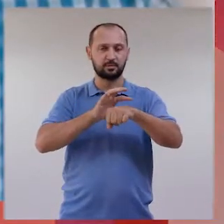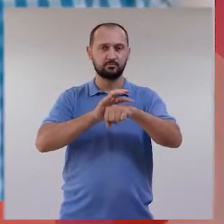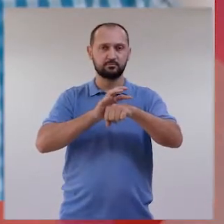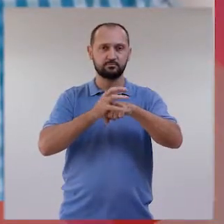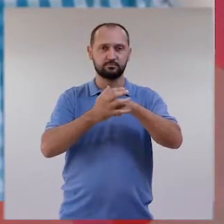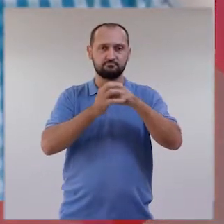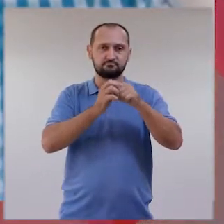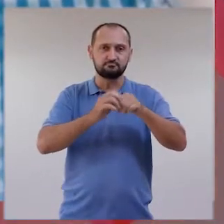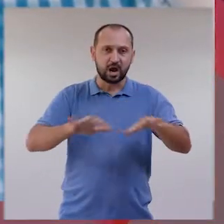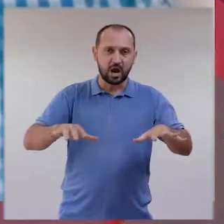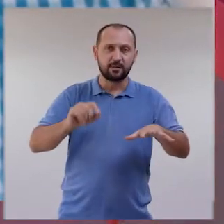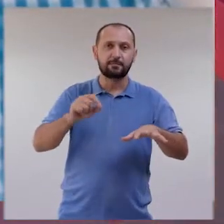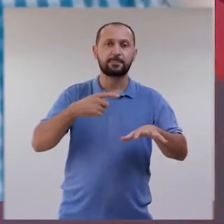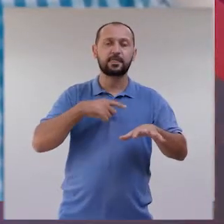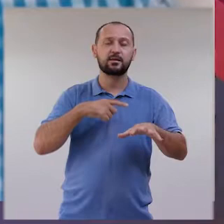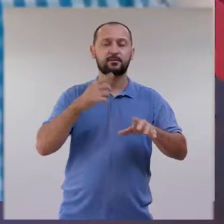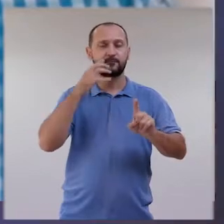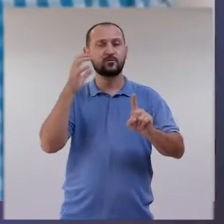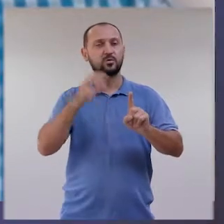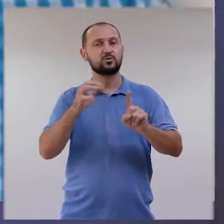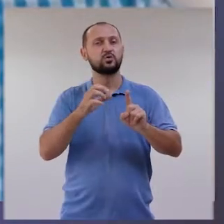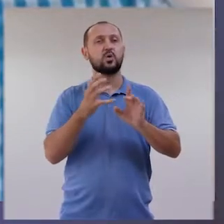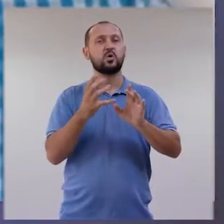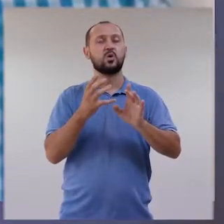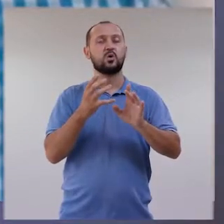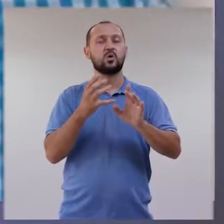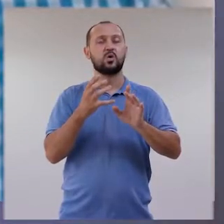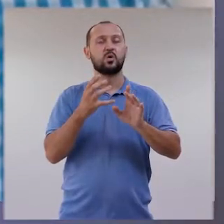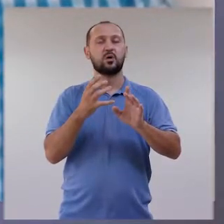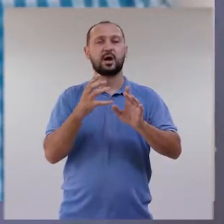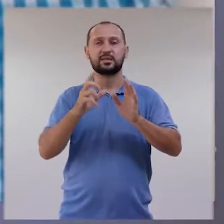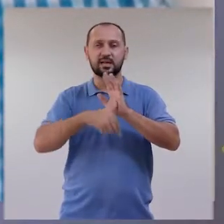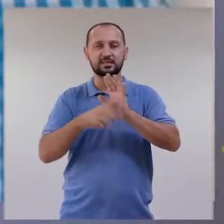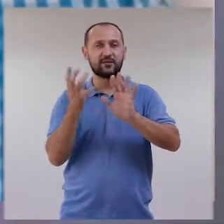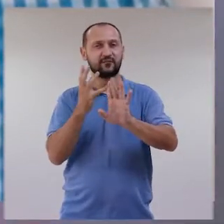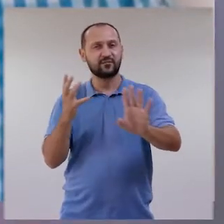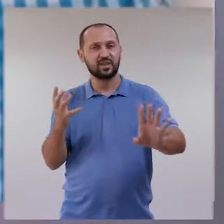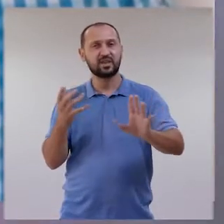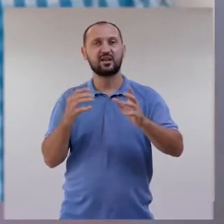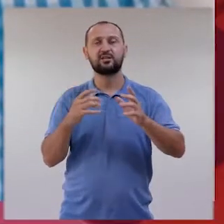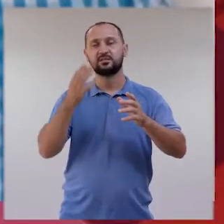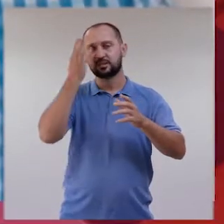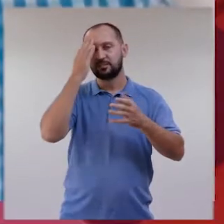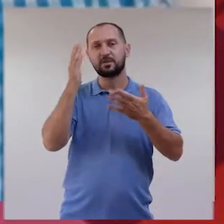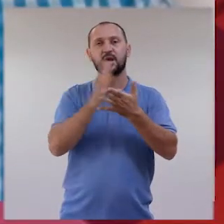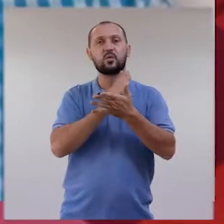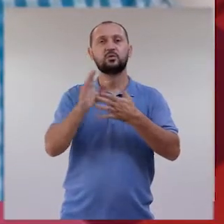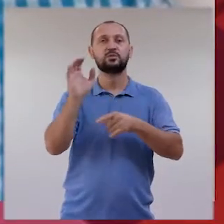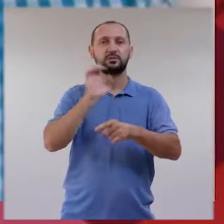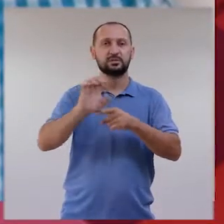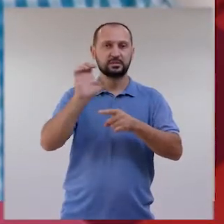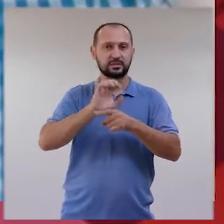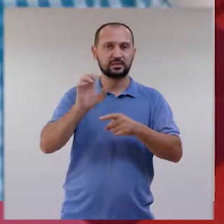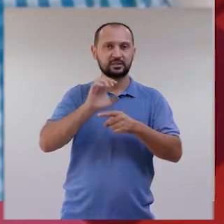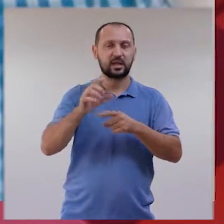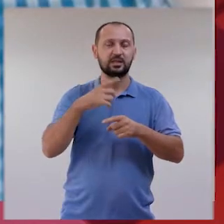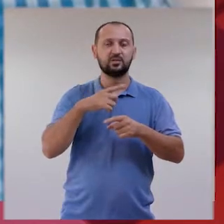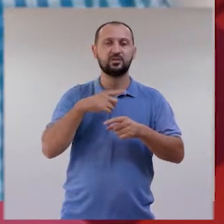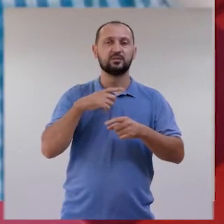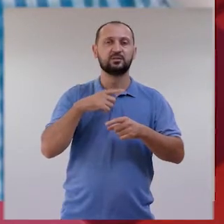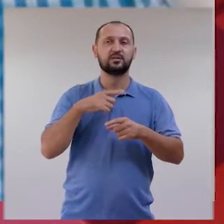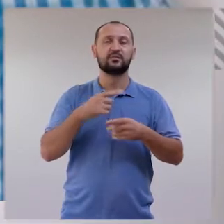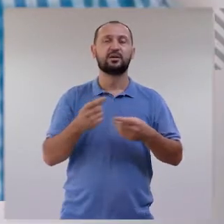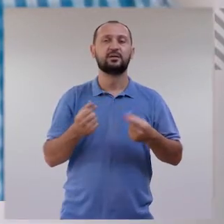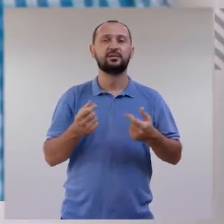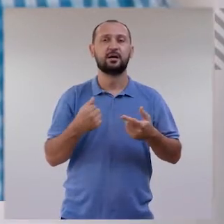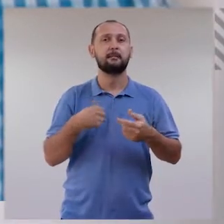pandemia, ela provocou, assim, um aumento nessa fila, já também a gente sabendo que alguns estados tiveram